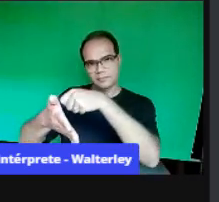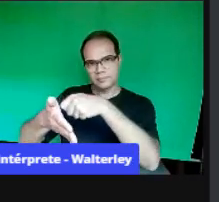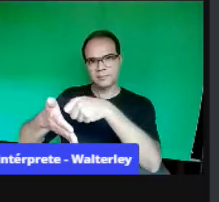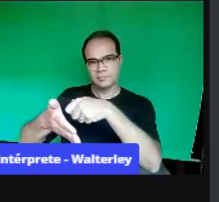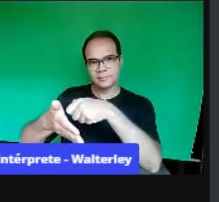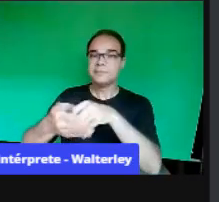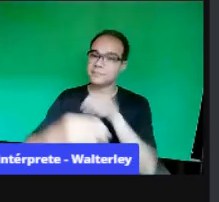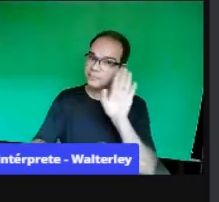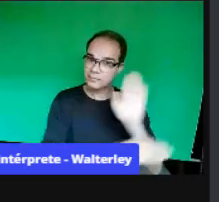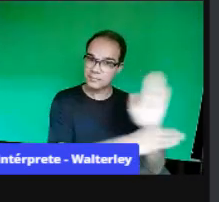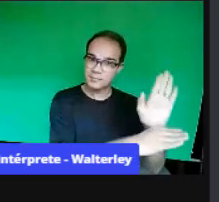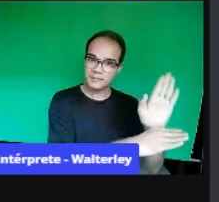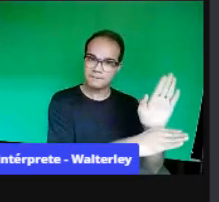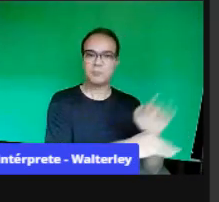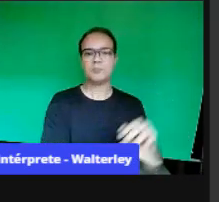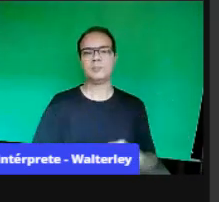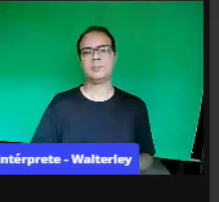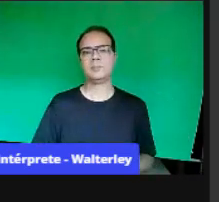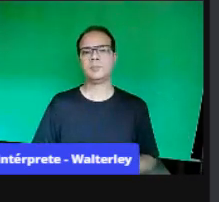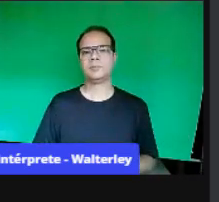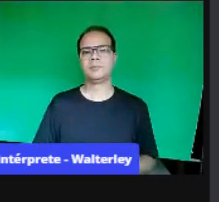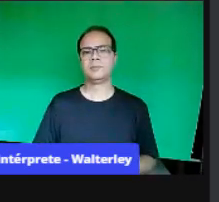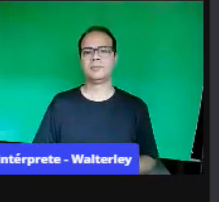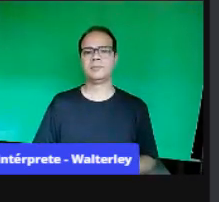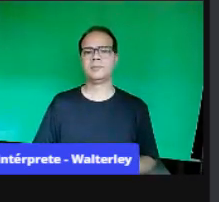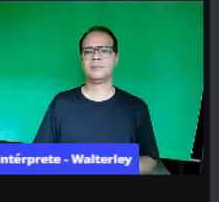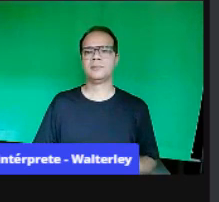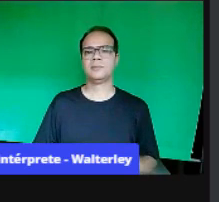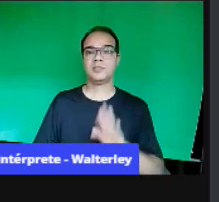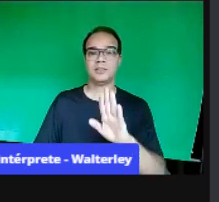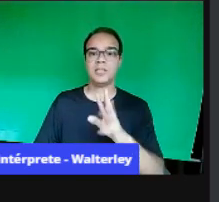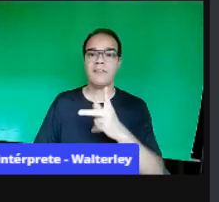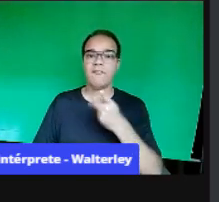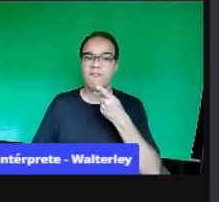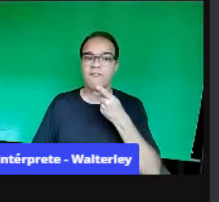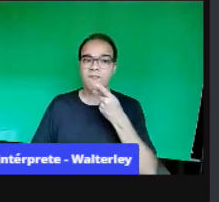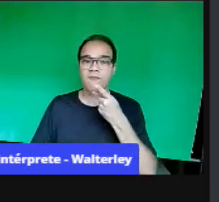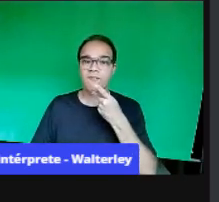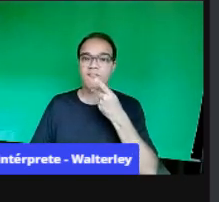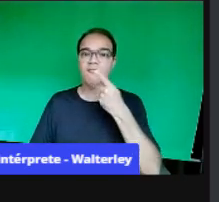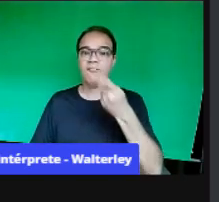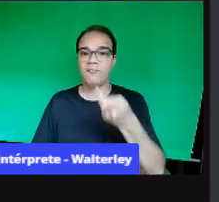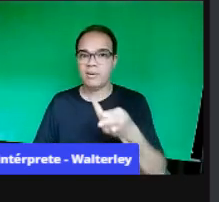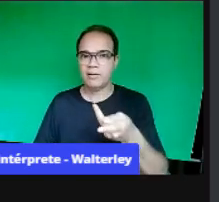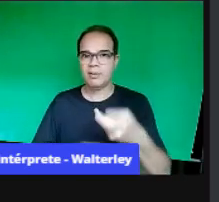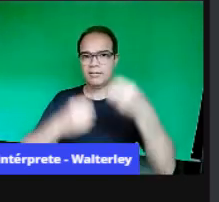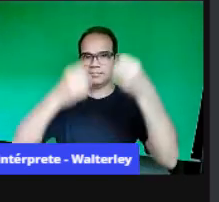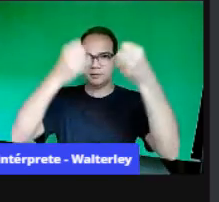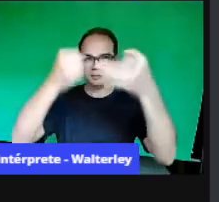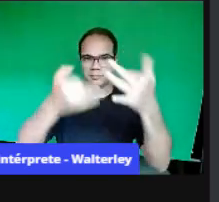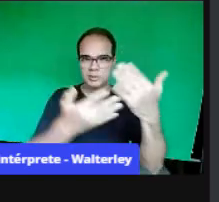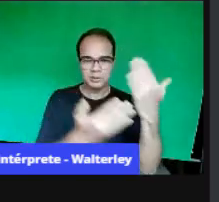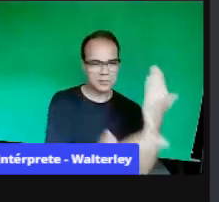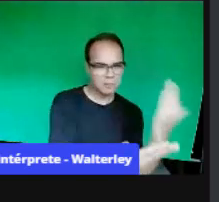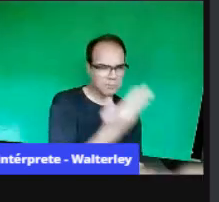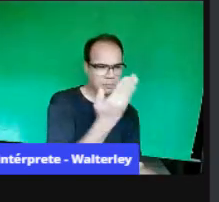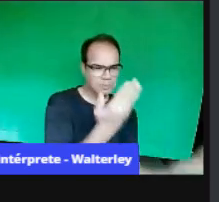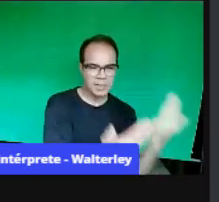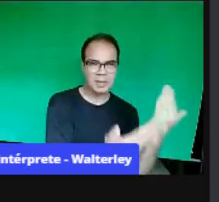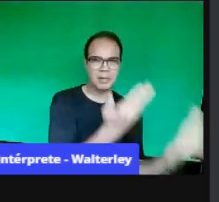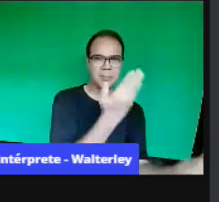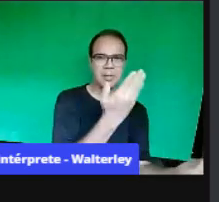específica, motricidade fina. Então, quando você fala de motricidade, de psicomotricidade, você fala